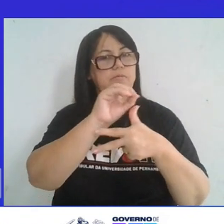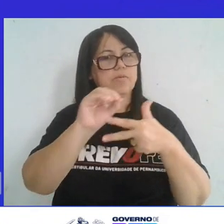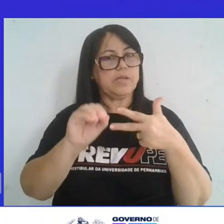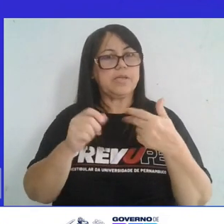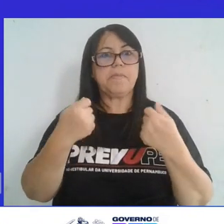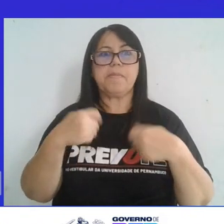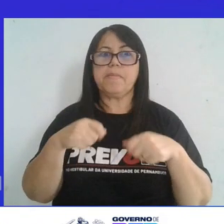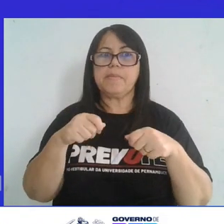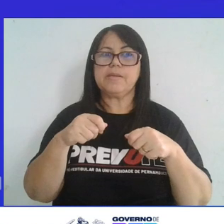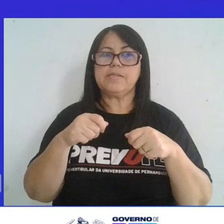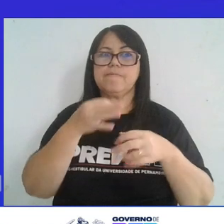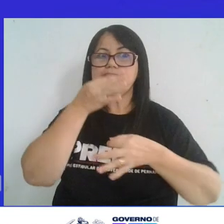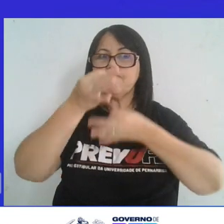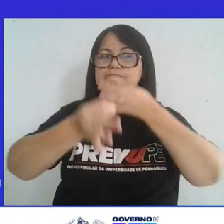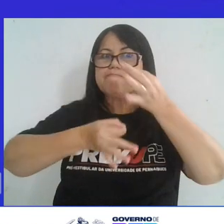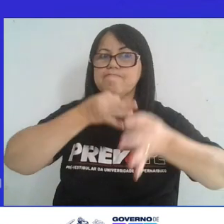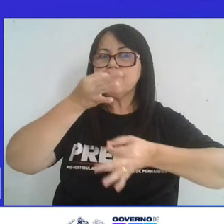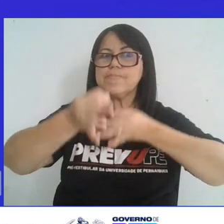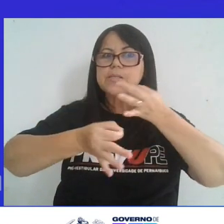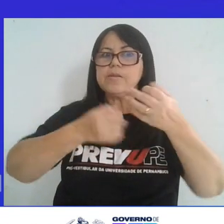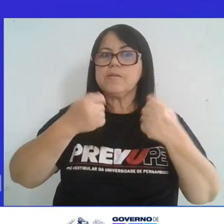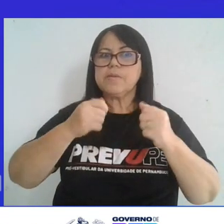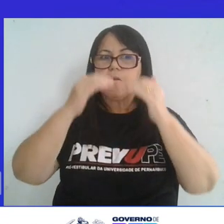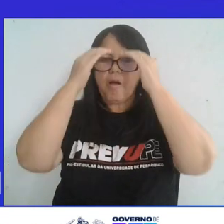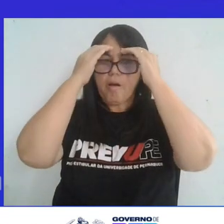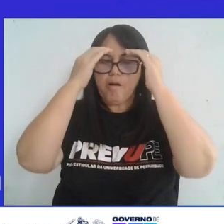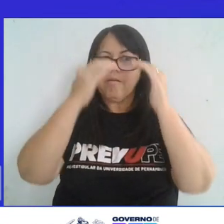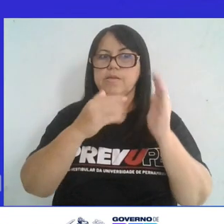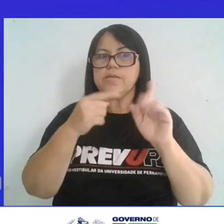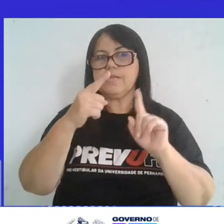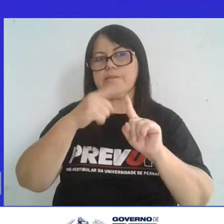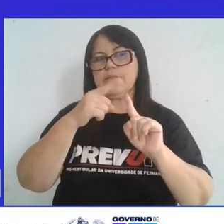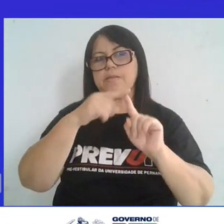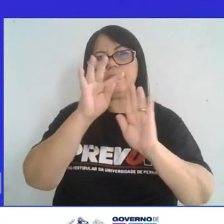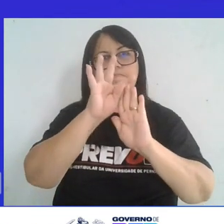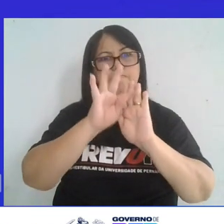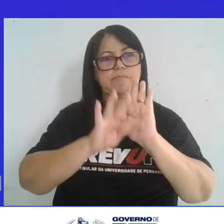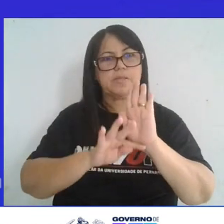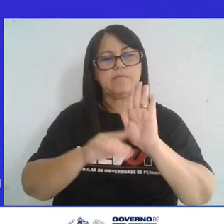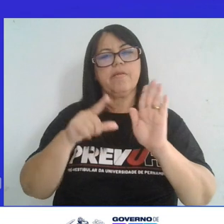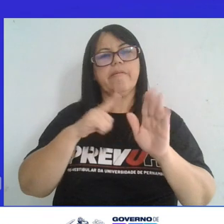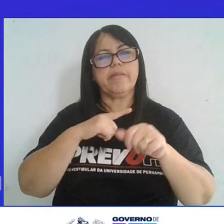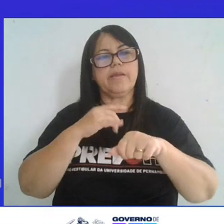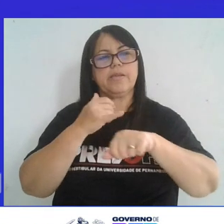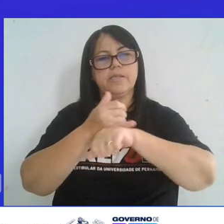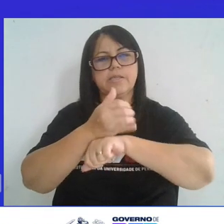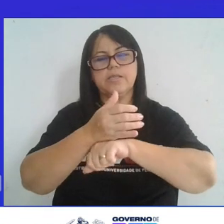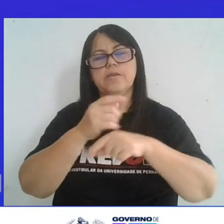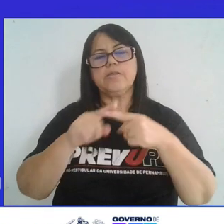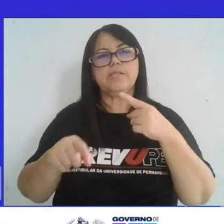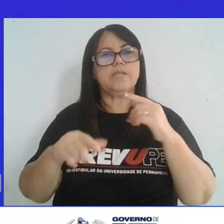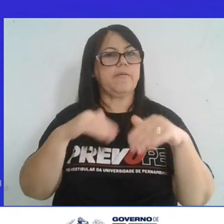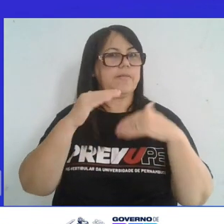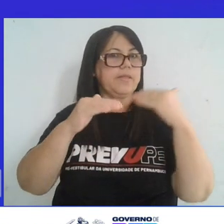pedido texto dissertativo argumentativo, então você precisa atender essa tipologia, né? Onde a gente tem lá uma introdução, um desenvolvimento,